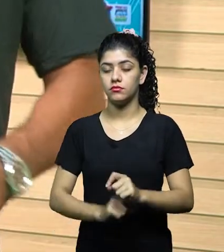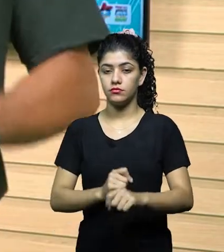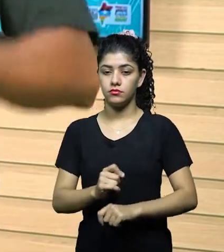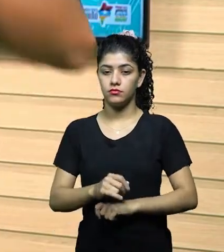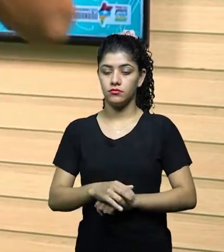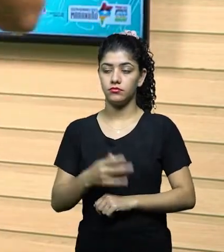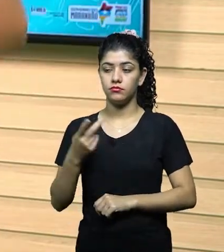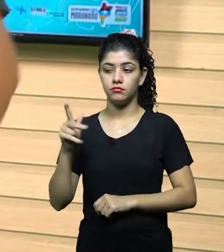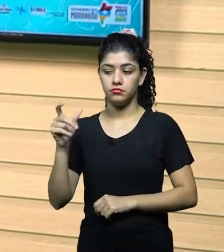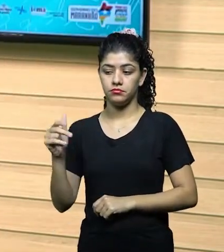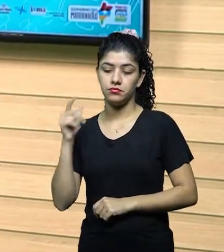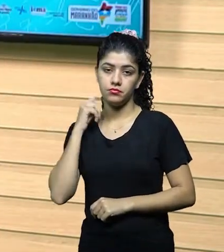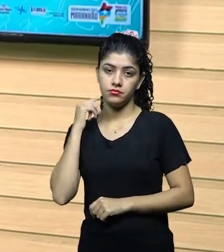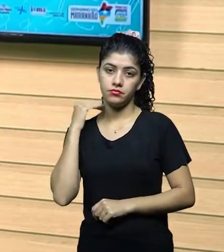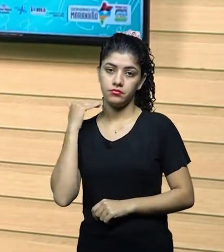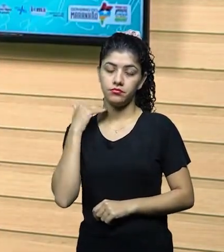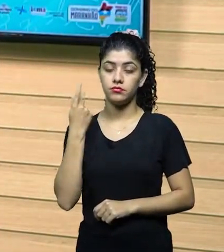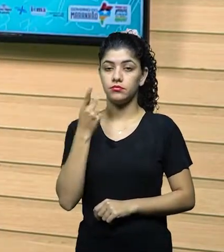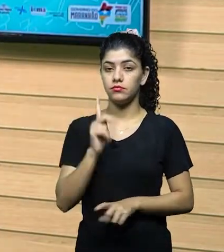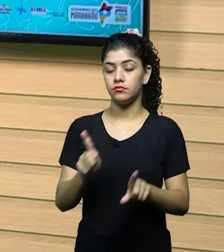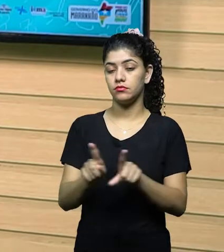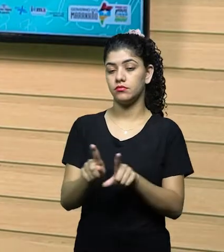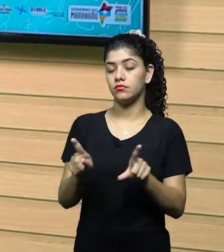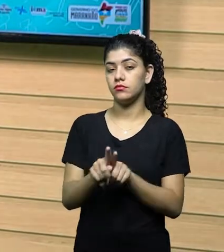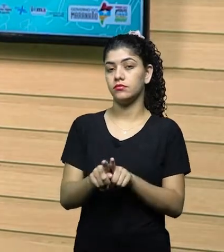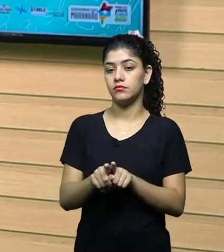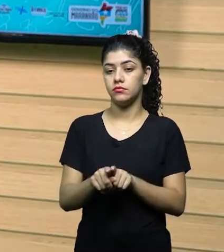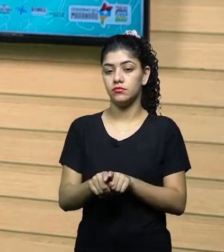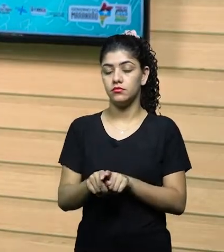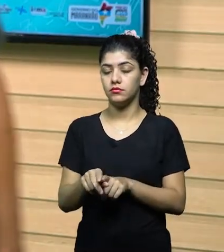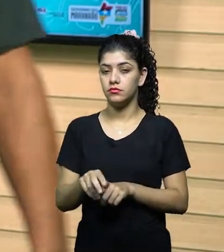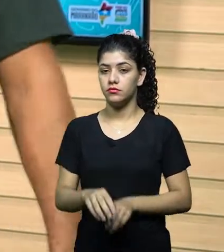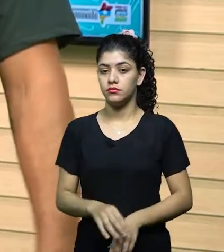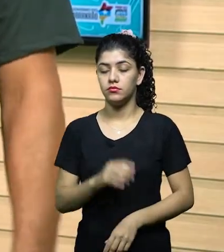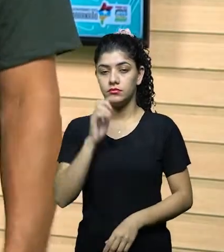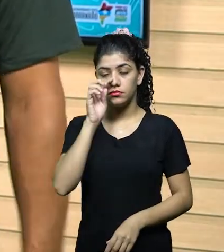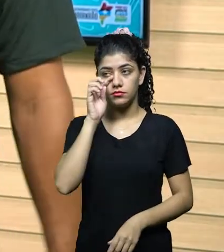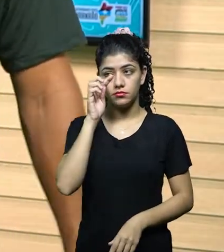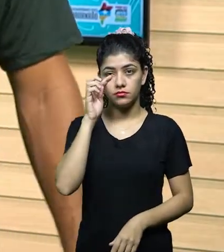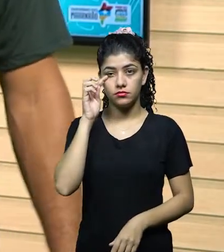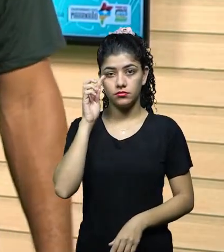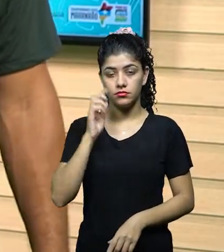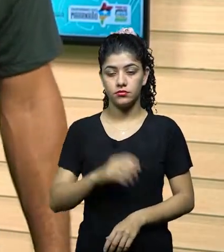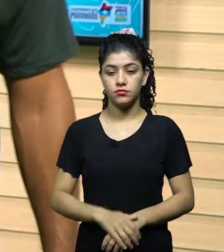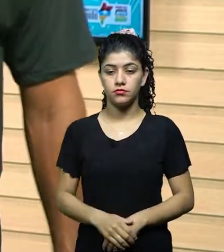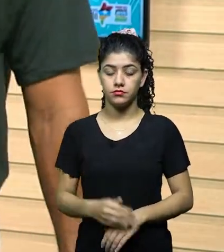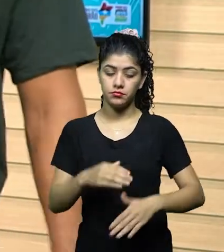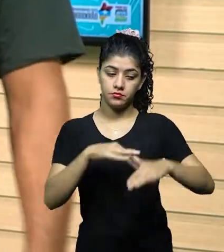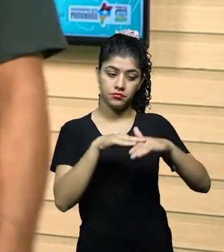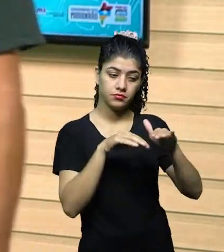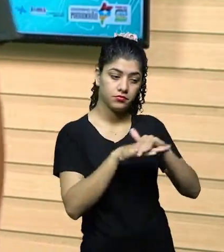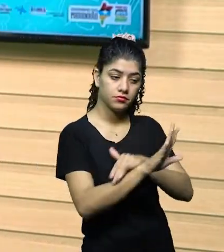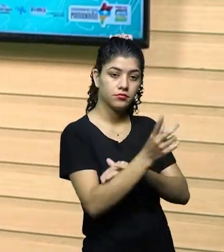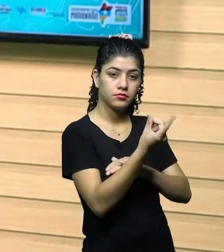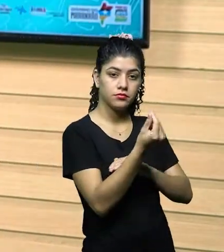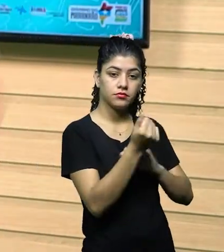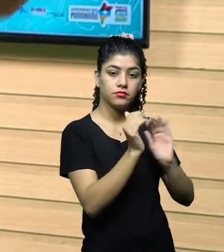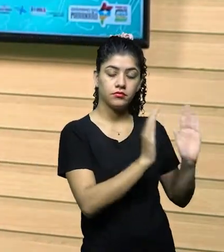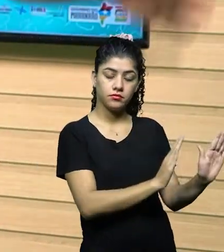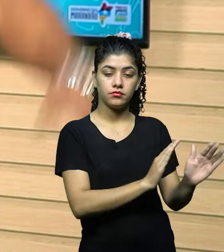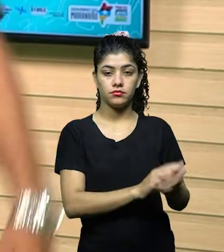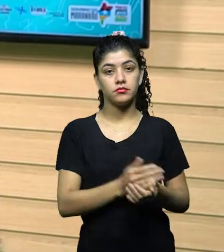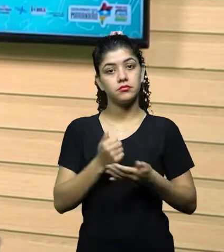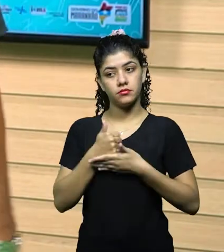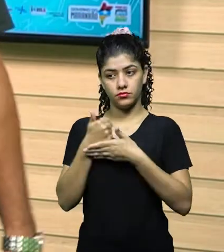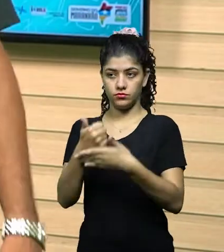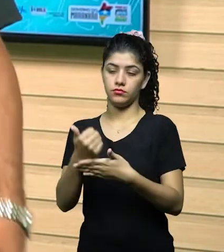informações servem não só para eles, mas elas servem também para você, cliente, que é investidor do banco. Se você deixa o seu dinheiro na sua conta do banco, você está